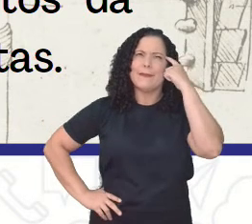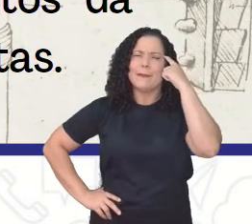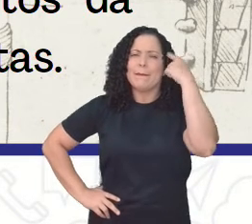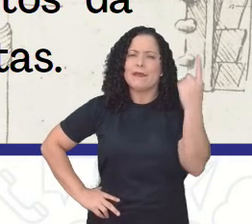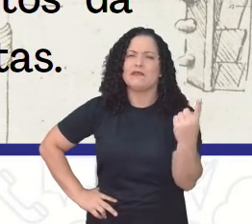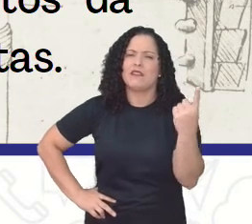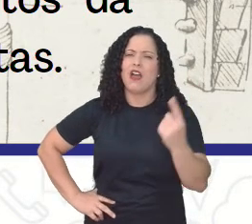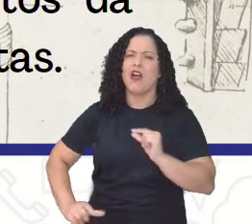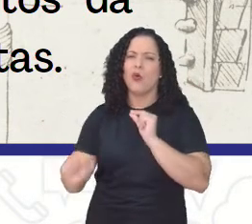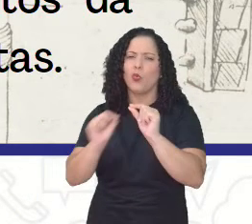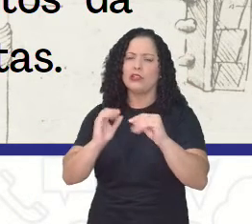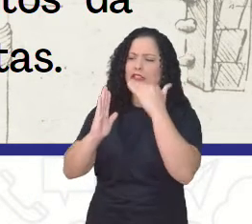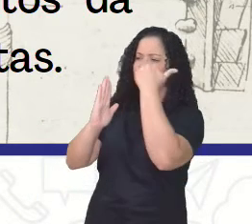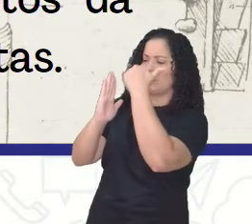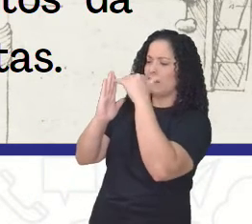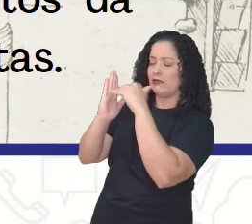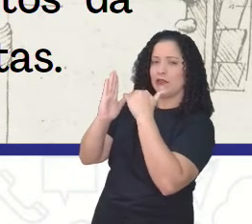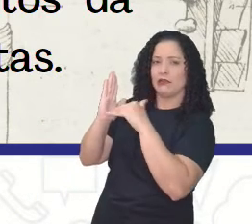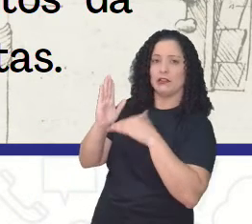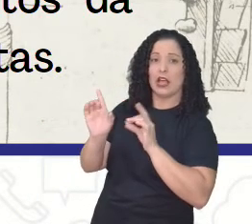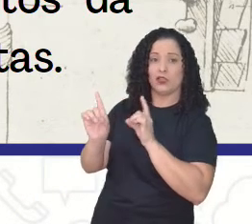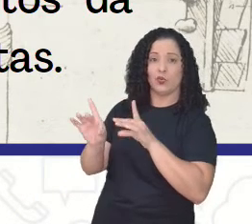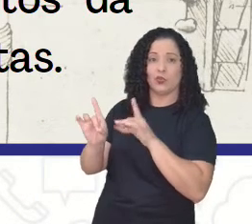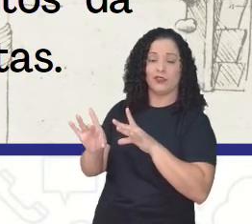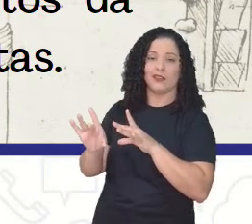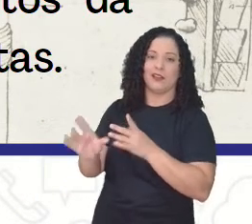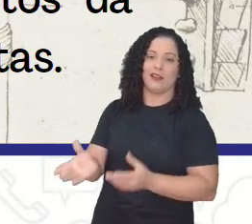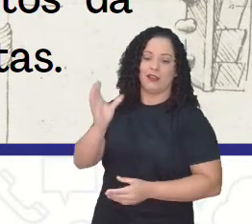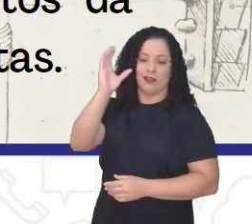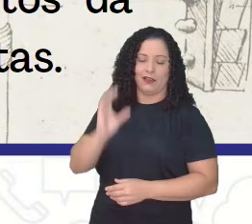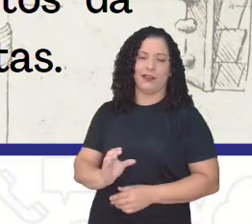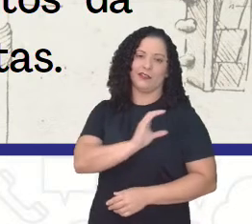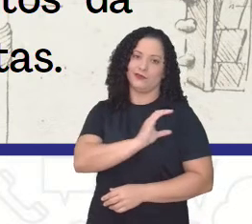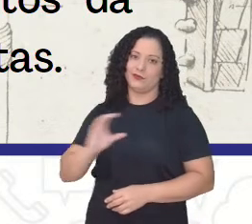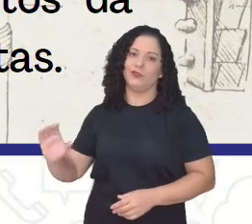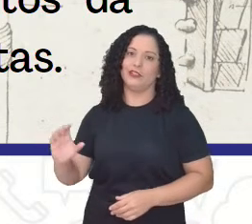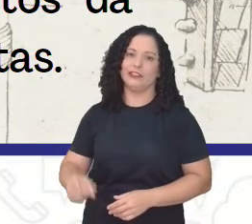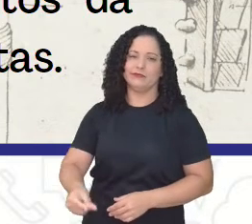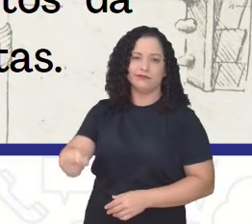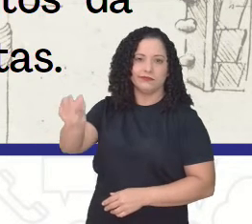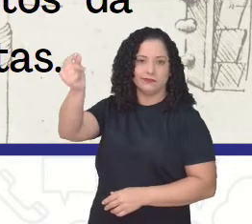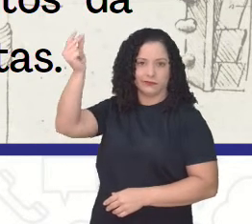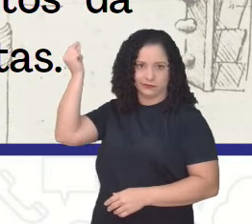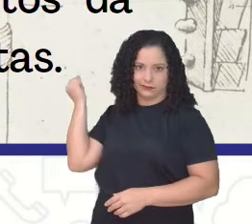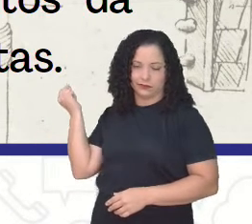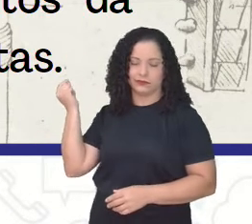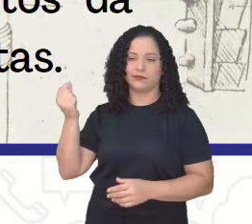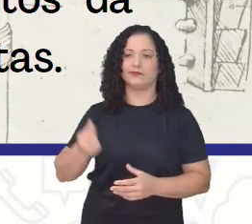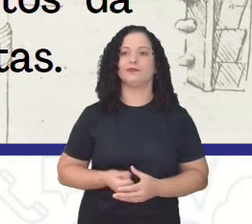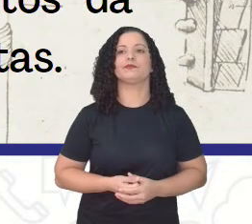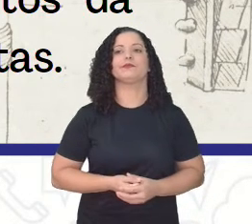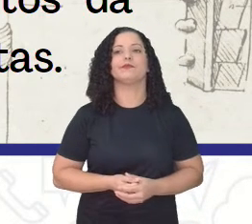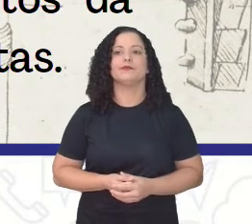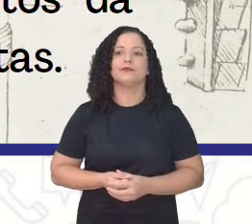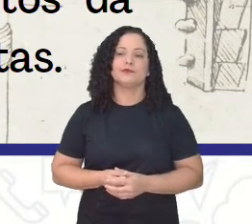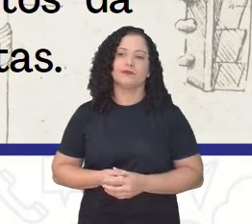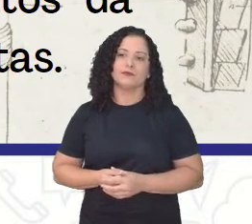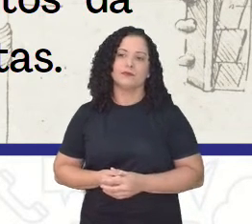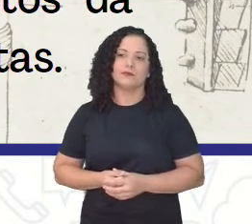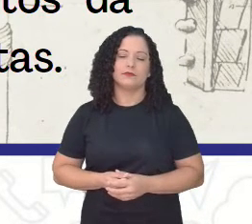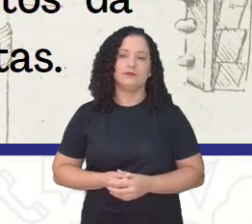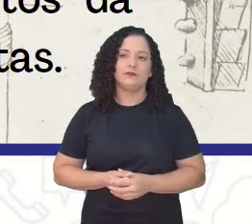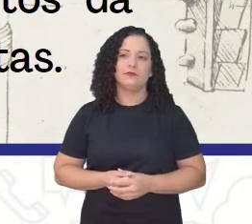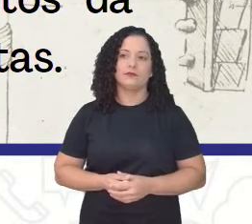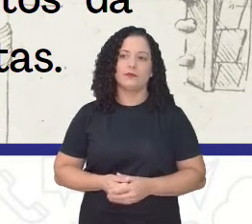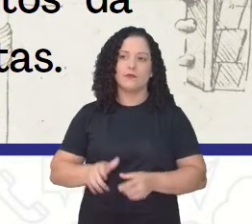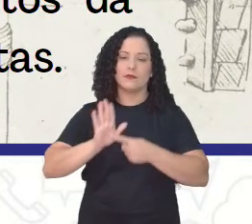dogmas religiosos da igreja católica, né? Na época ali, em seus territórios. Então, vejam só.